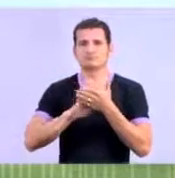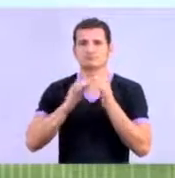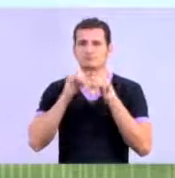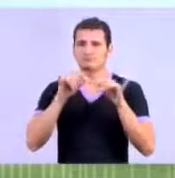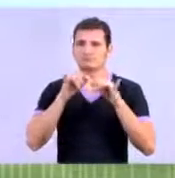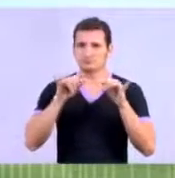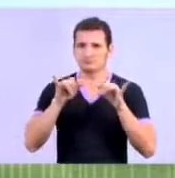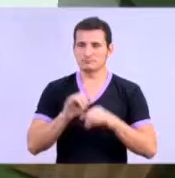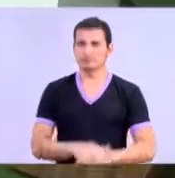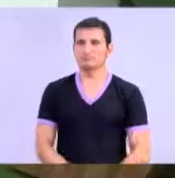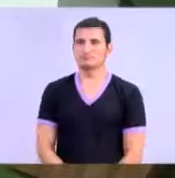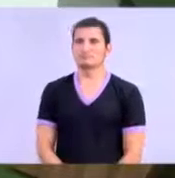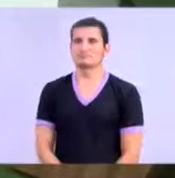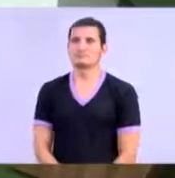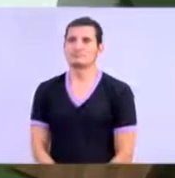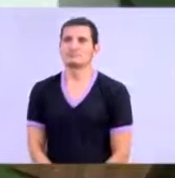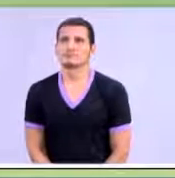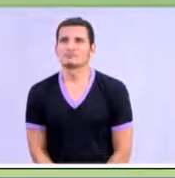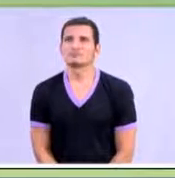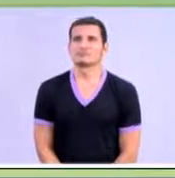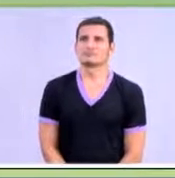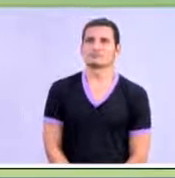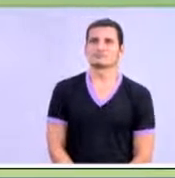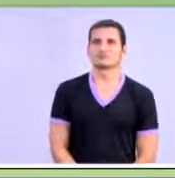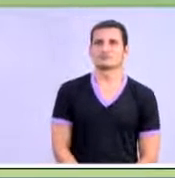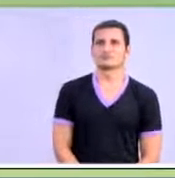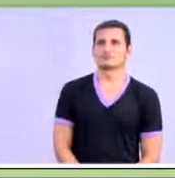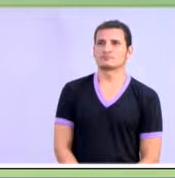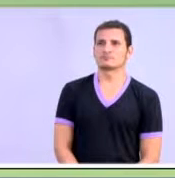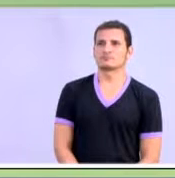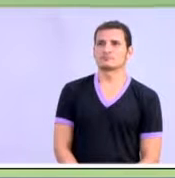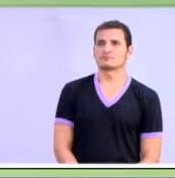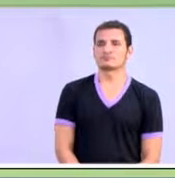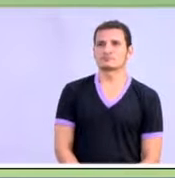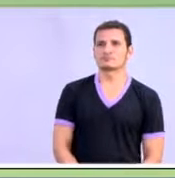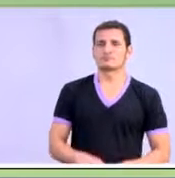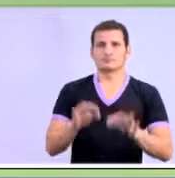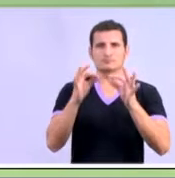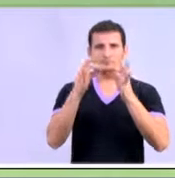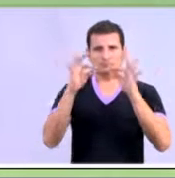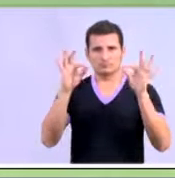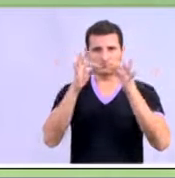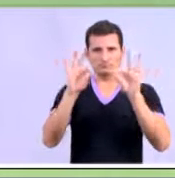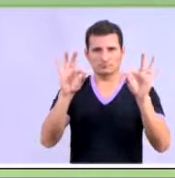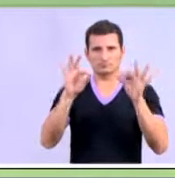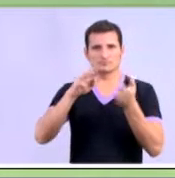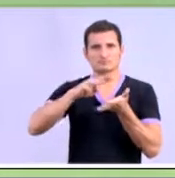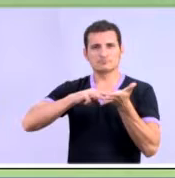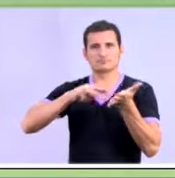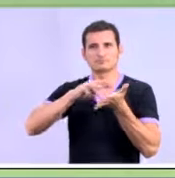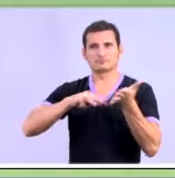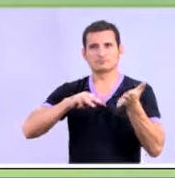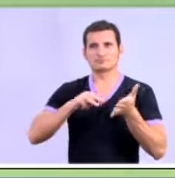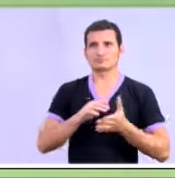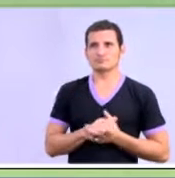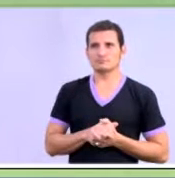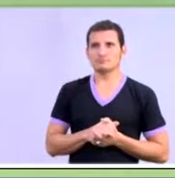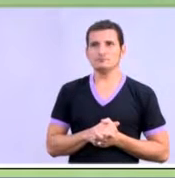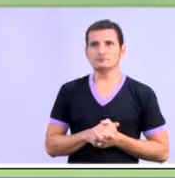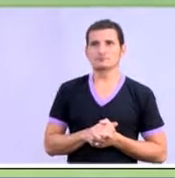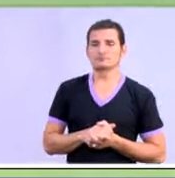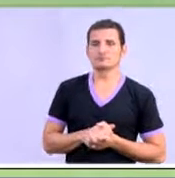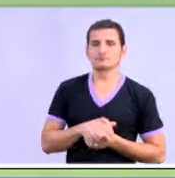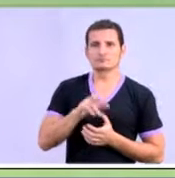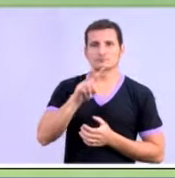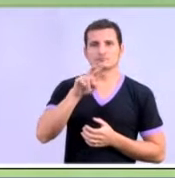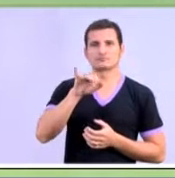sintaxe, gente. Isso agora para deixar oficial a sintaxe, tá? A sintaxe do método, olha aí. A visibilidade,